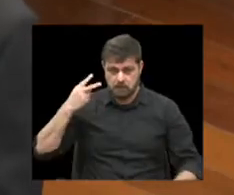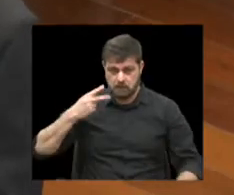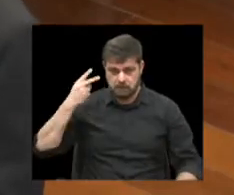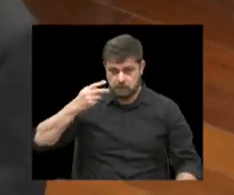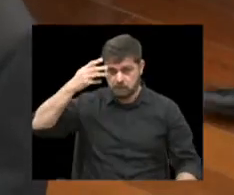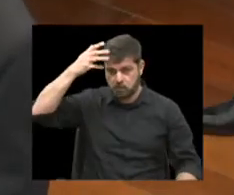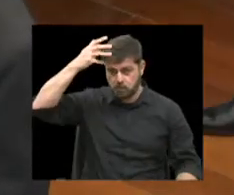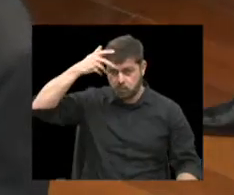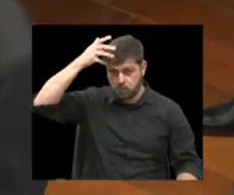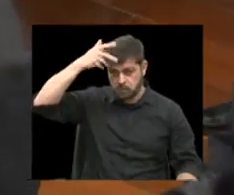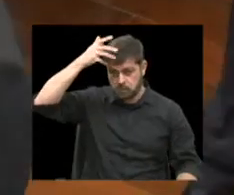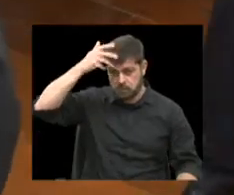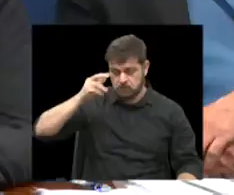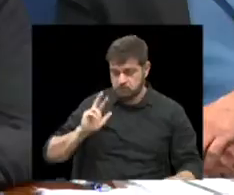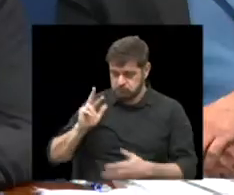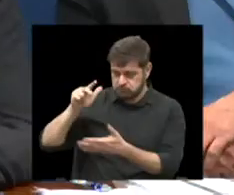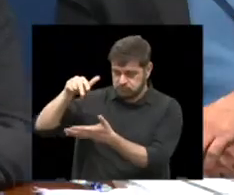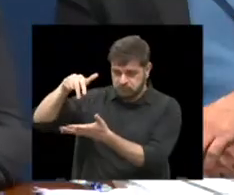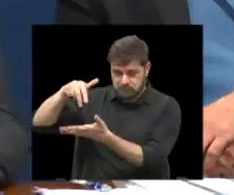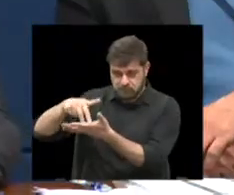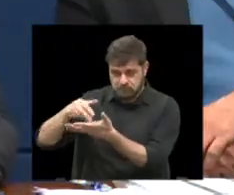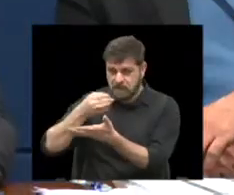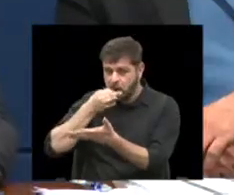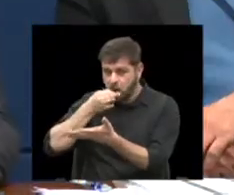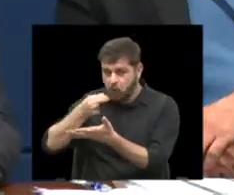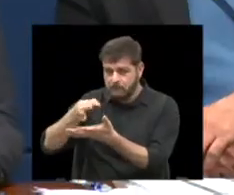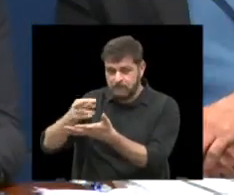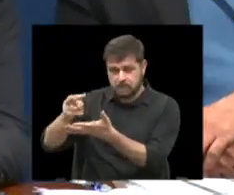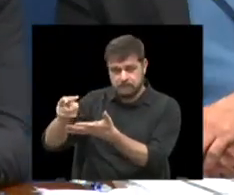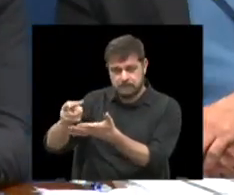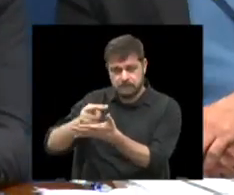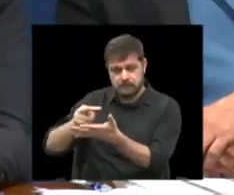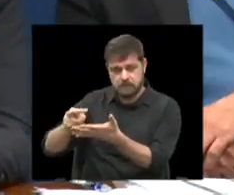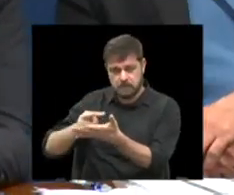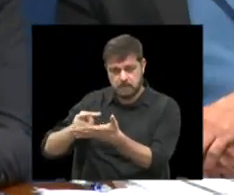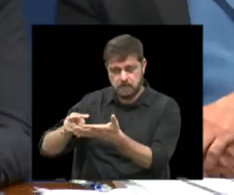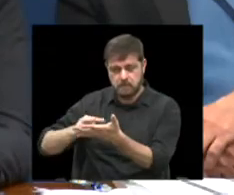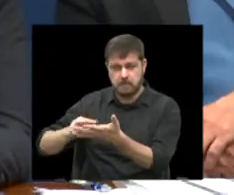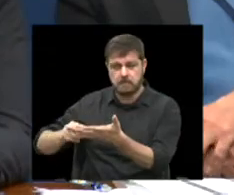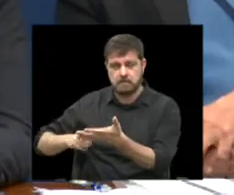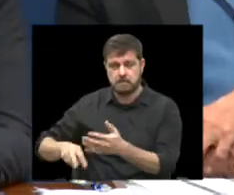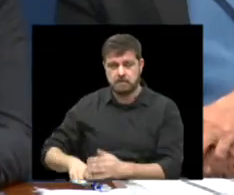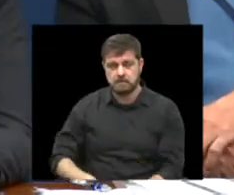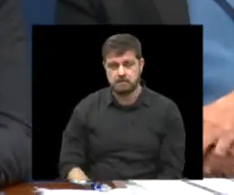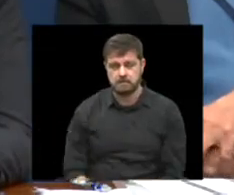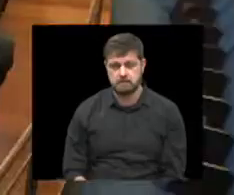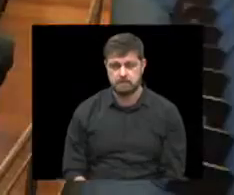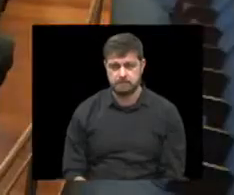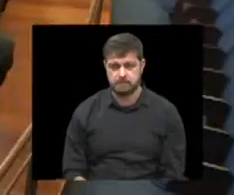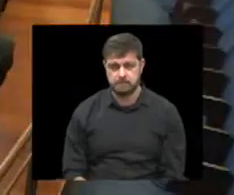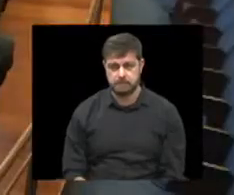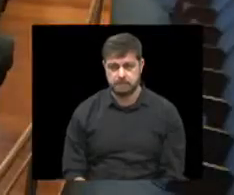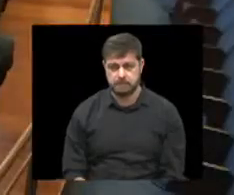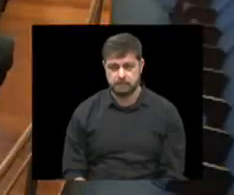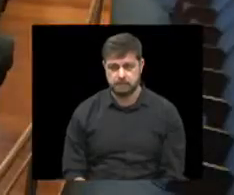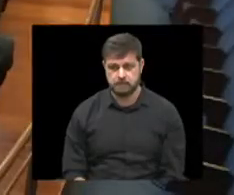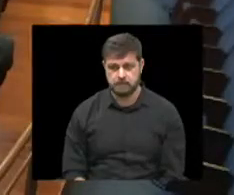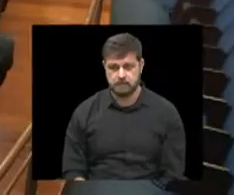Farmadic para dar o parecer. Vereador Rodrigo da Farmadic tem a tribuna para exarar o parecer às moções.